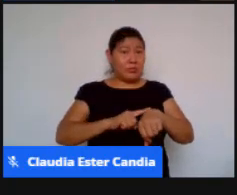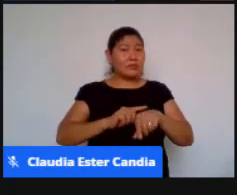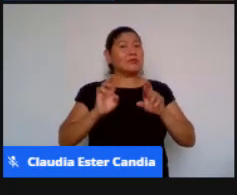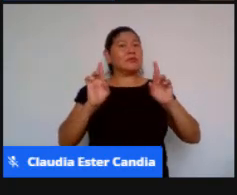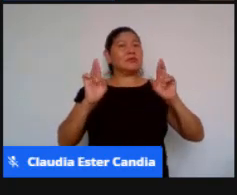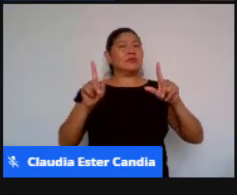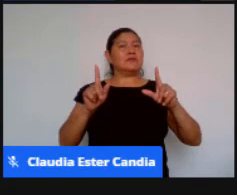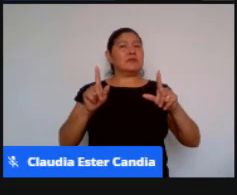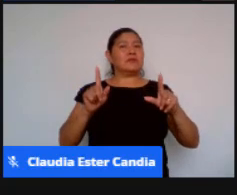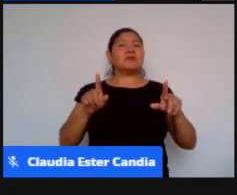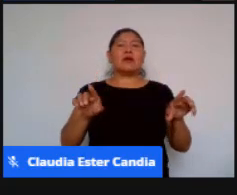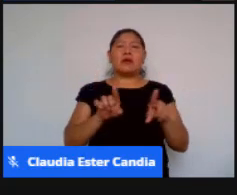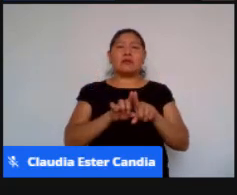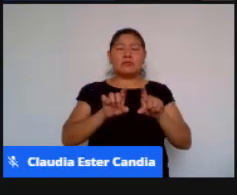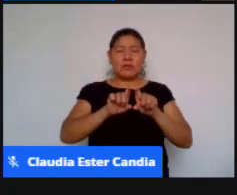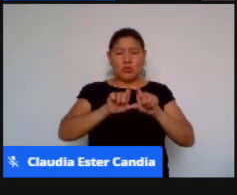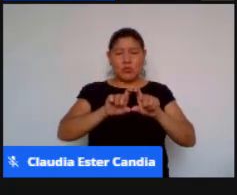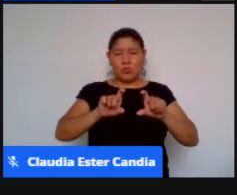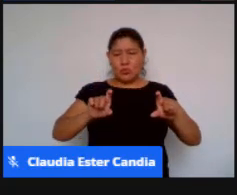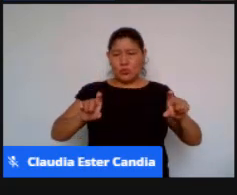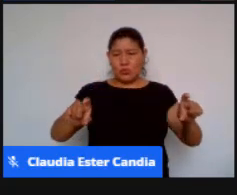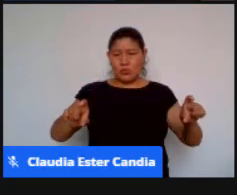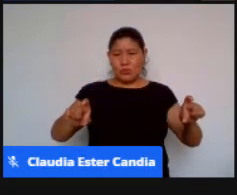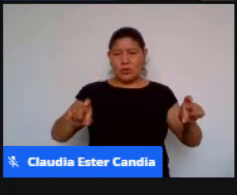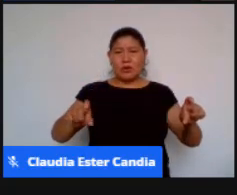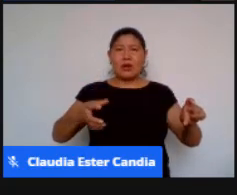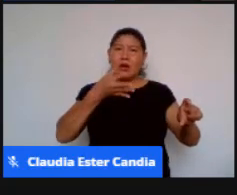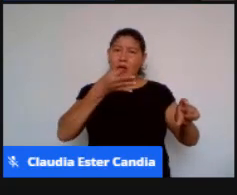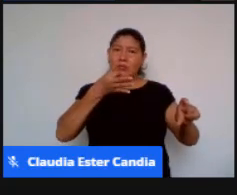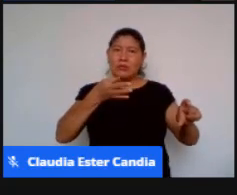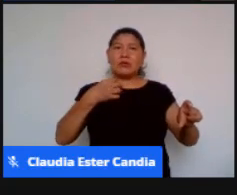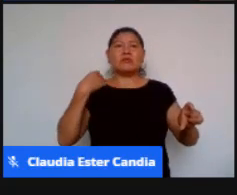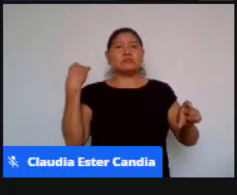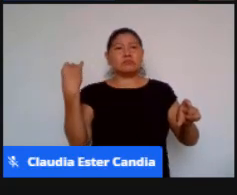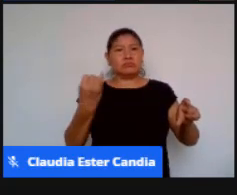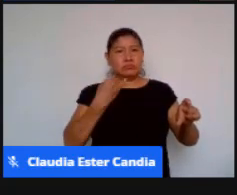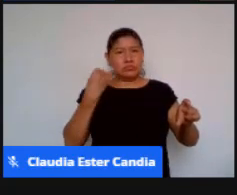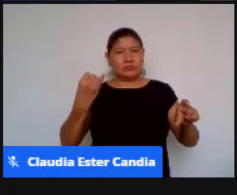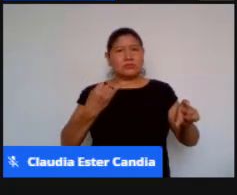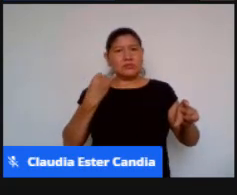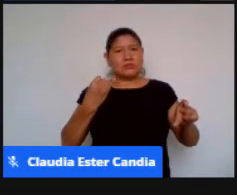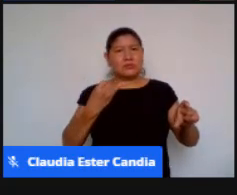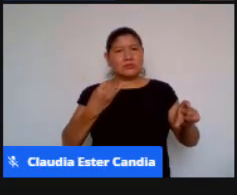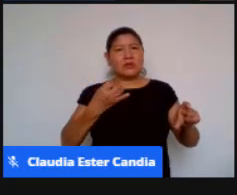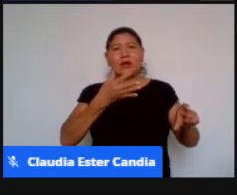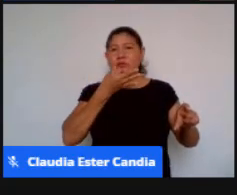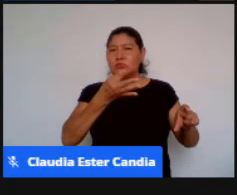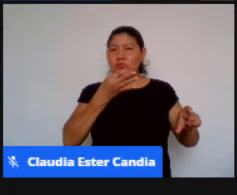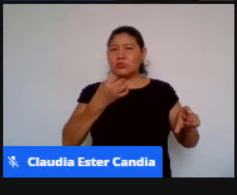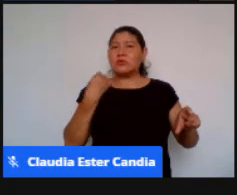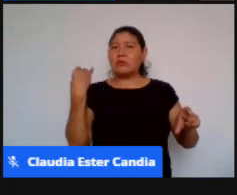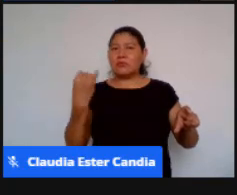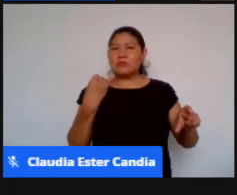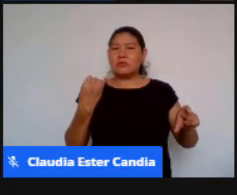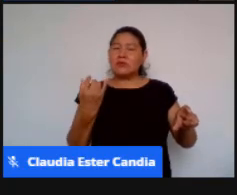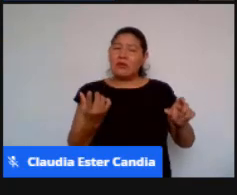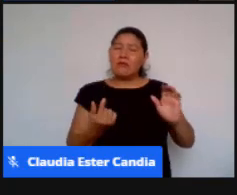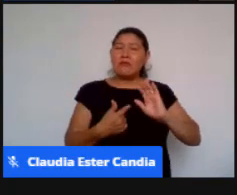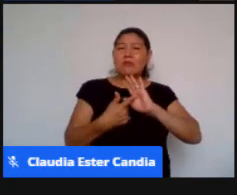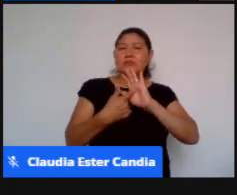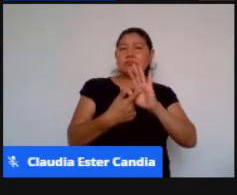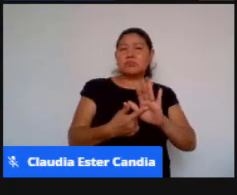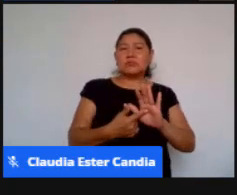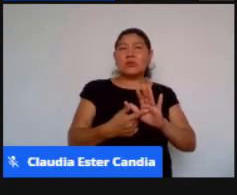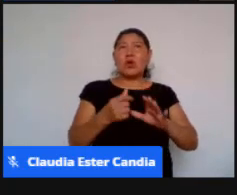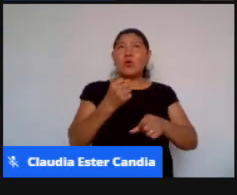que são importantes, né? É um caminho um pouquinho maior e a gente sempre vai chamar atenção para algumas habilidades dos